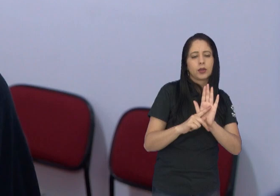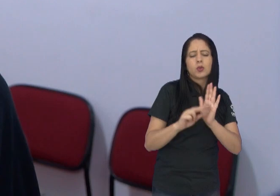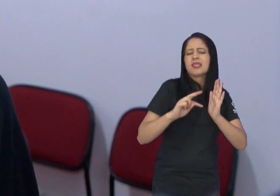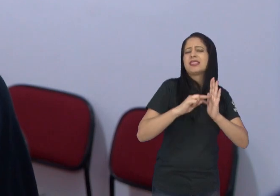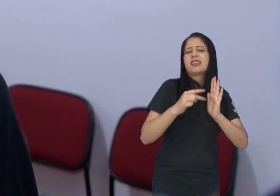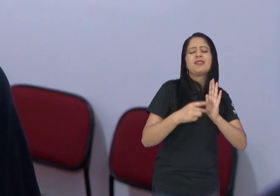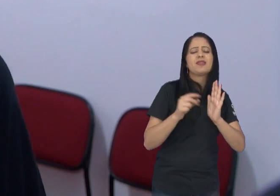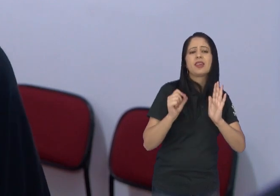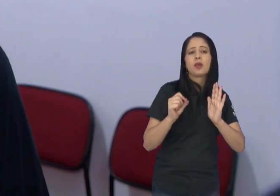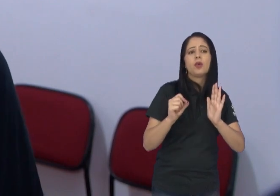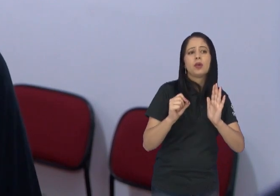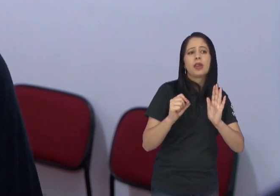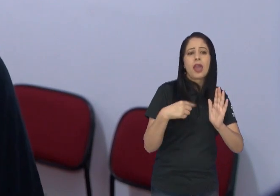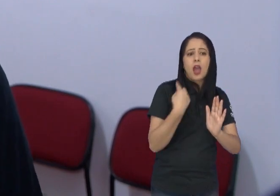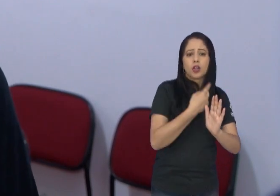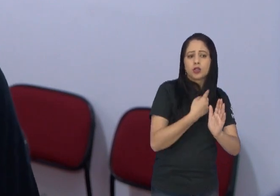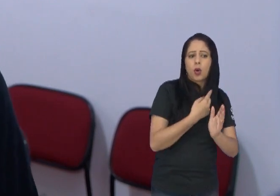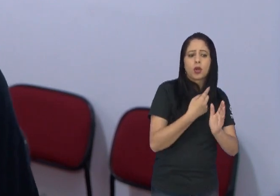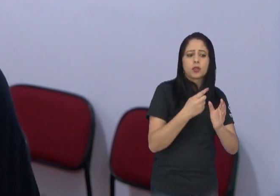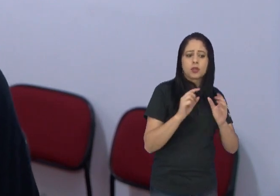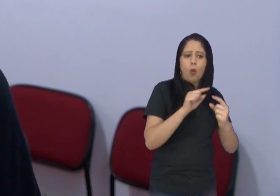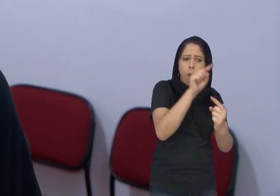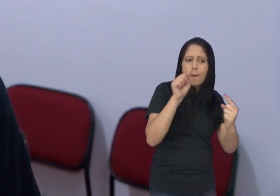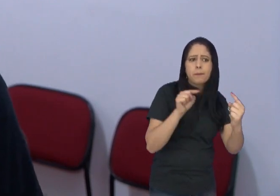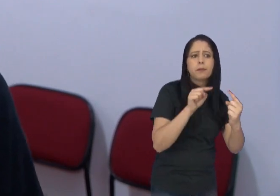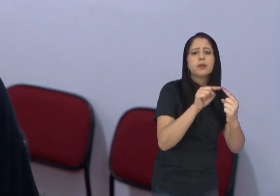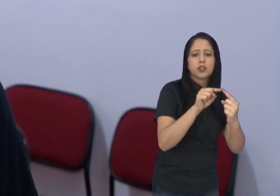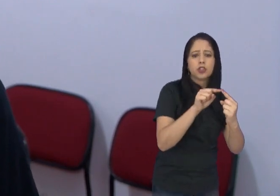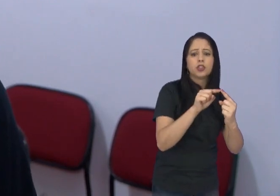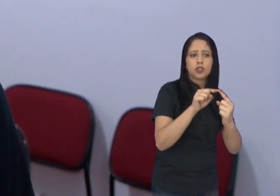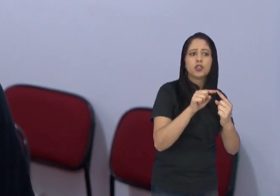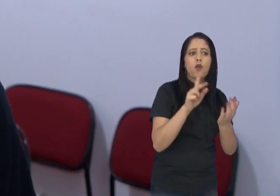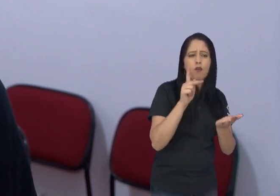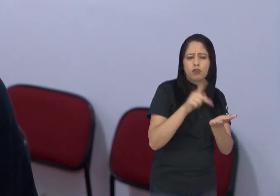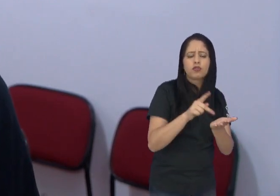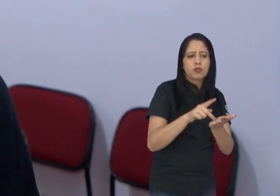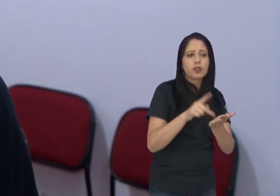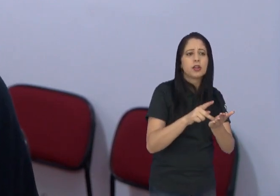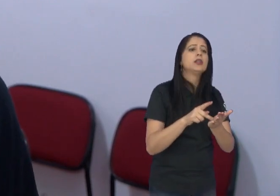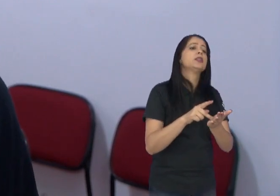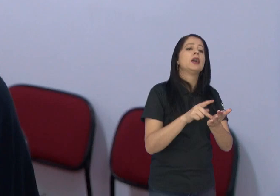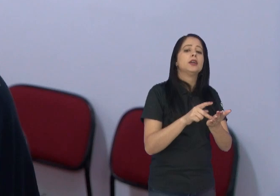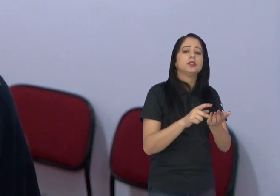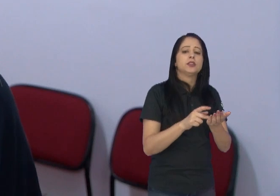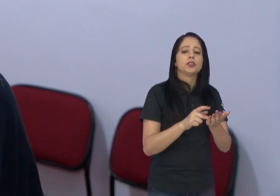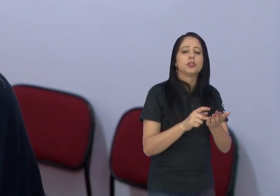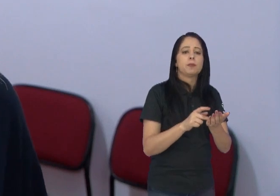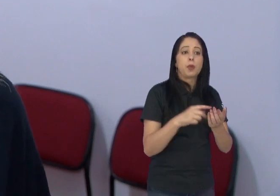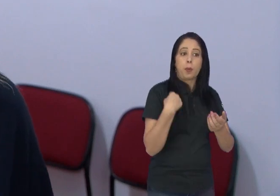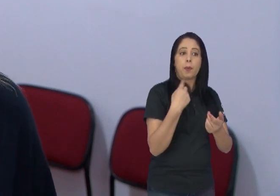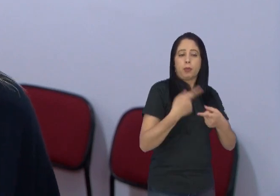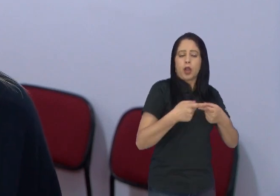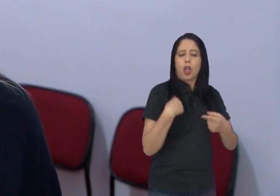demonstra a intenção do Conselho, né, na representação que ele tem da sociedade civil e